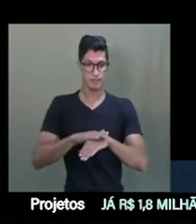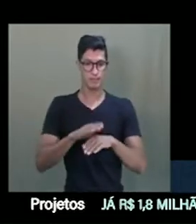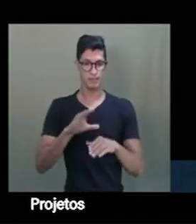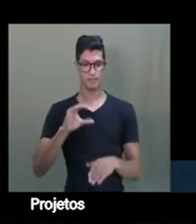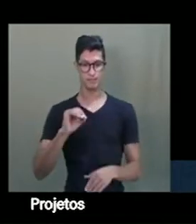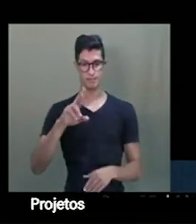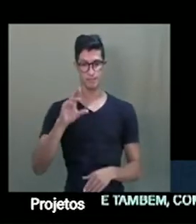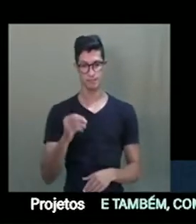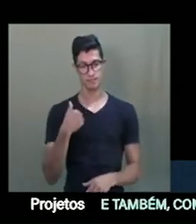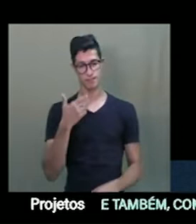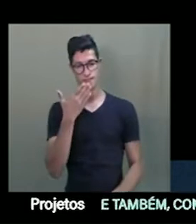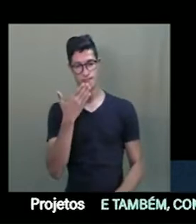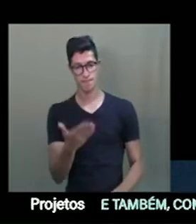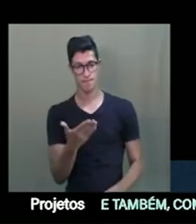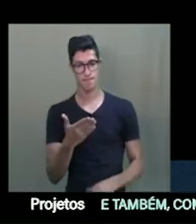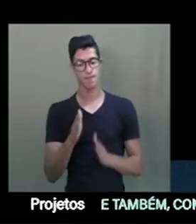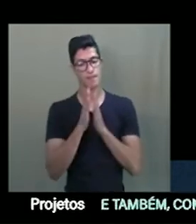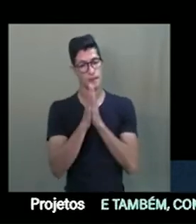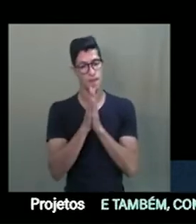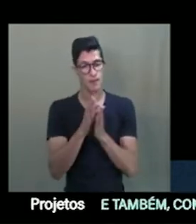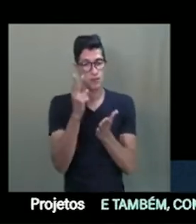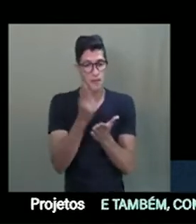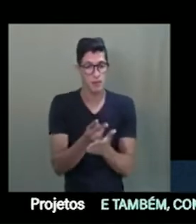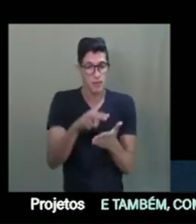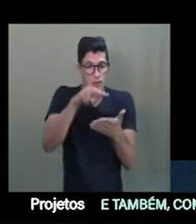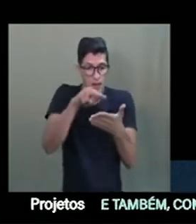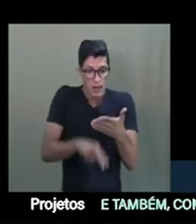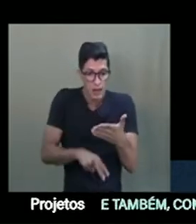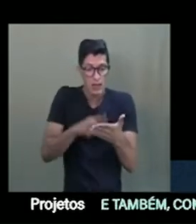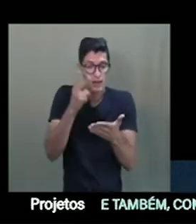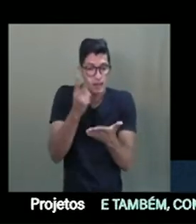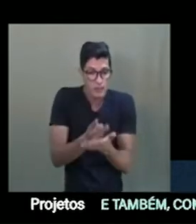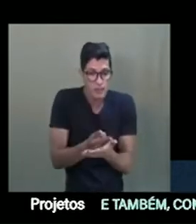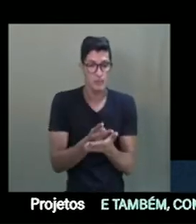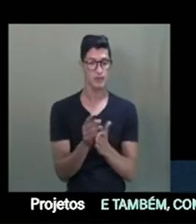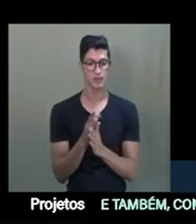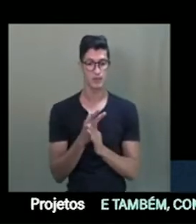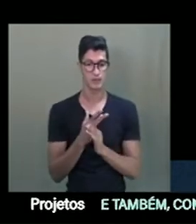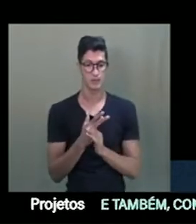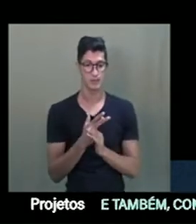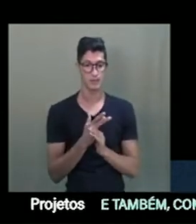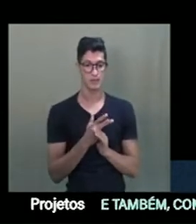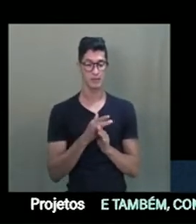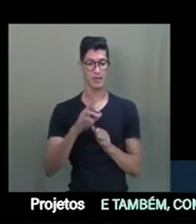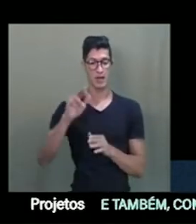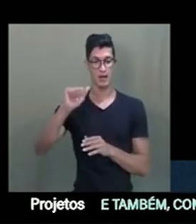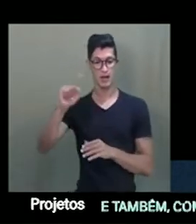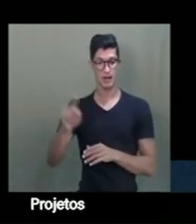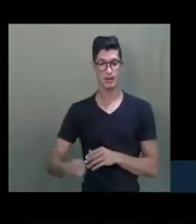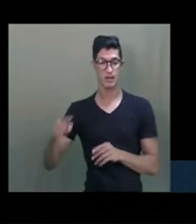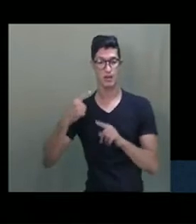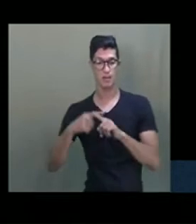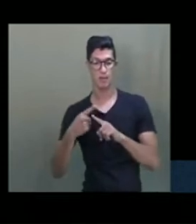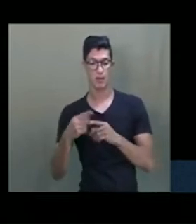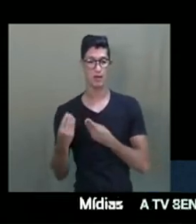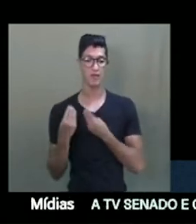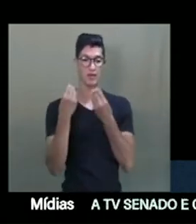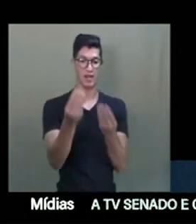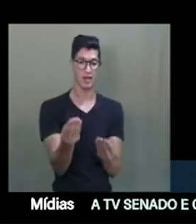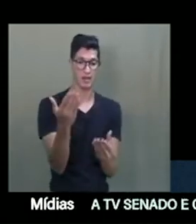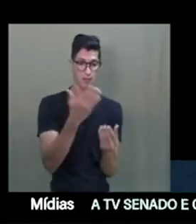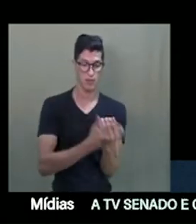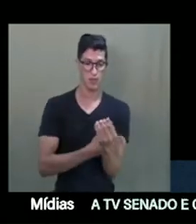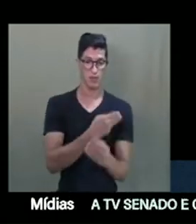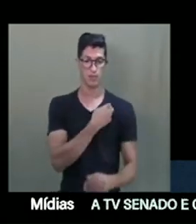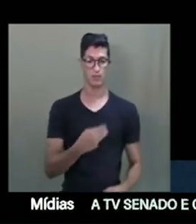coro e eu peço, rogo mesmo, que leiam exatamente as razões, porque elas foram dadas no processo